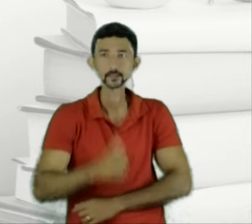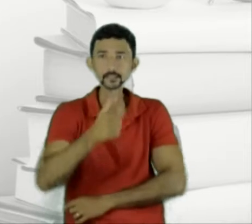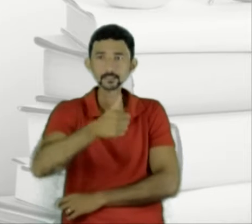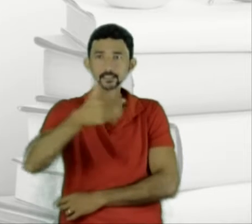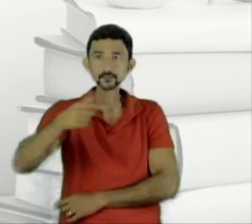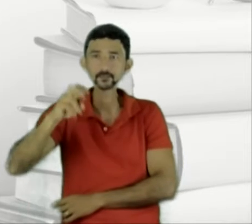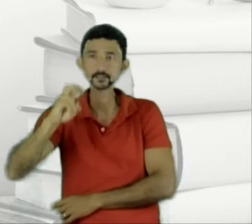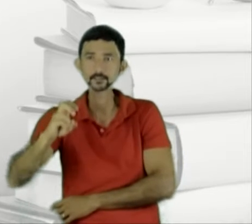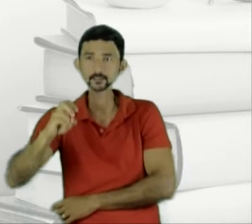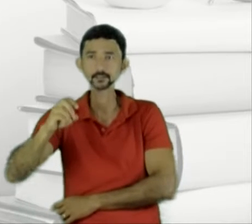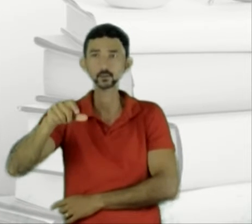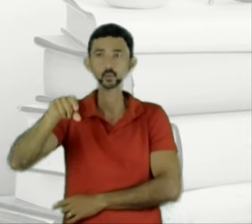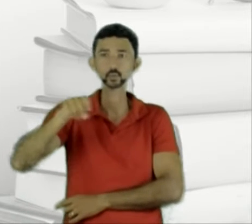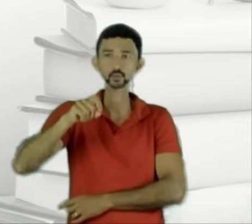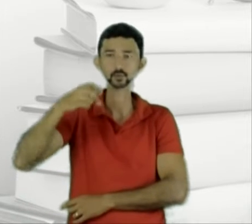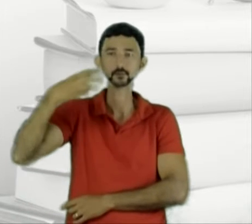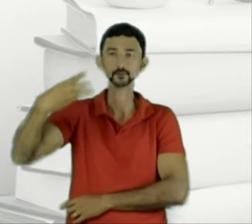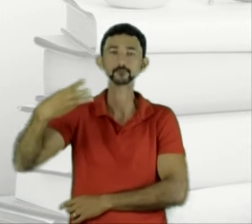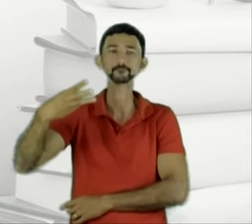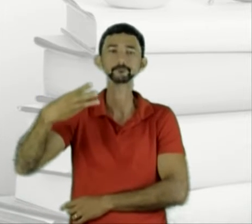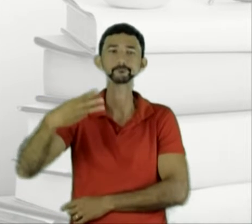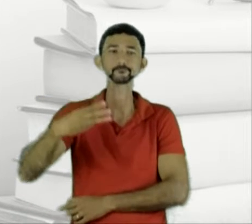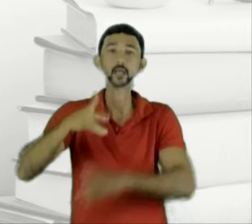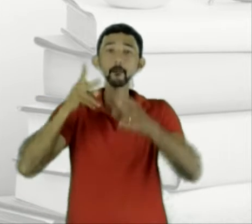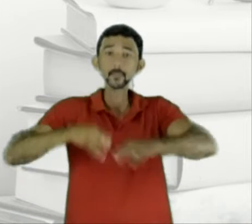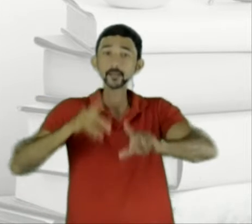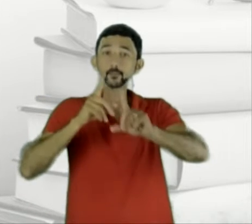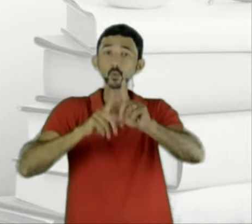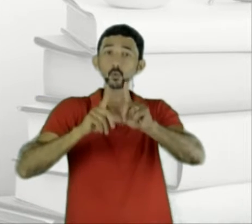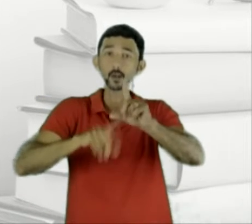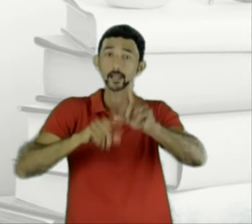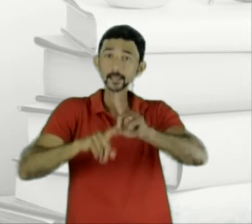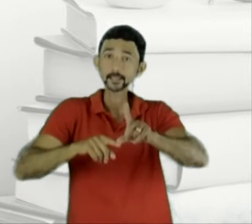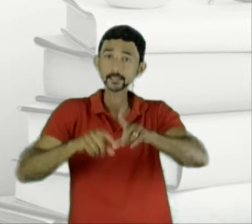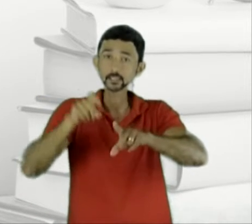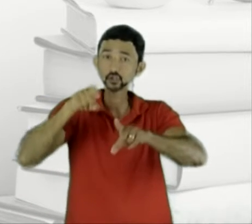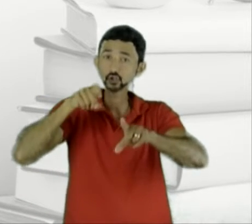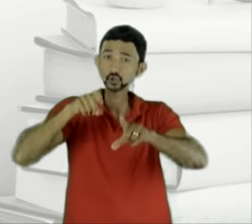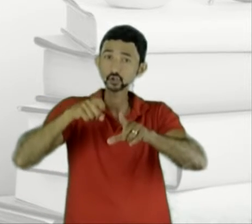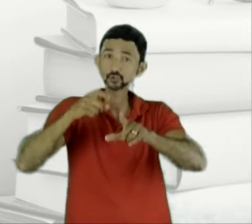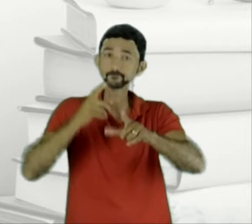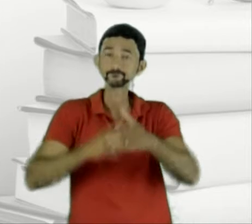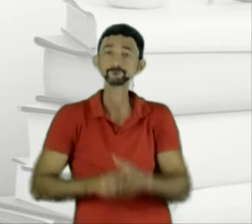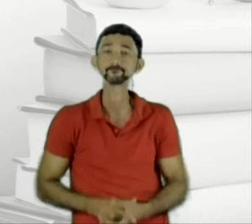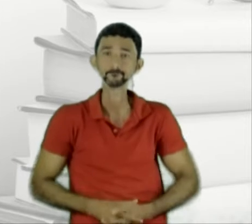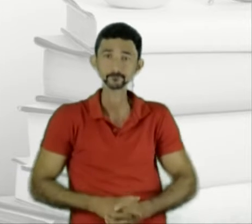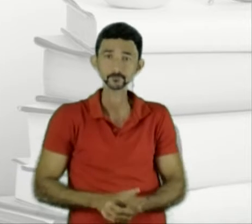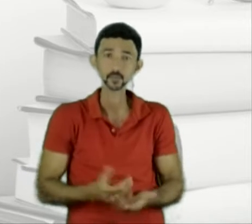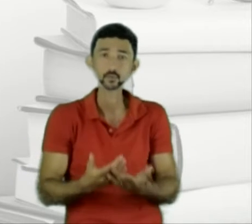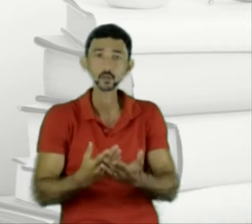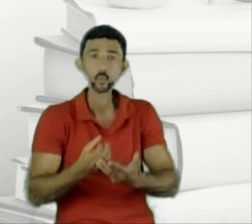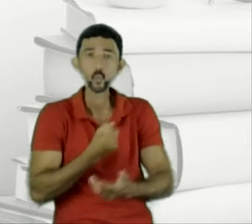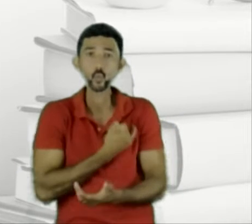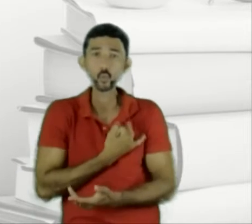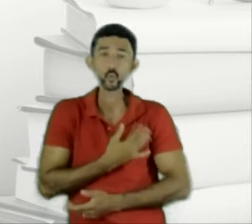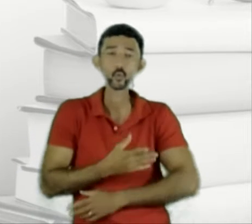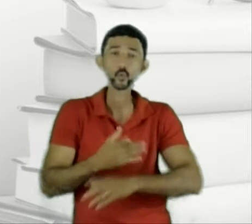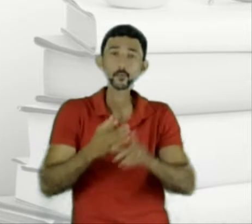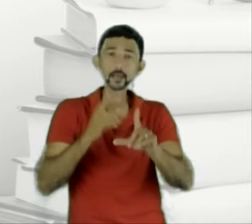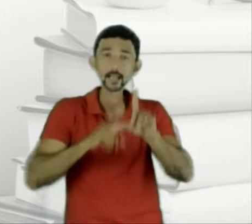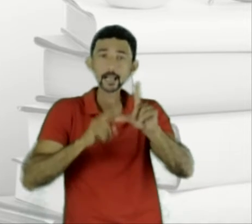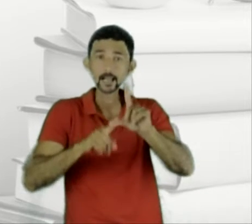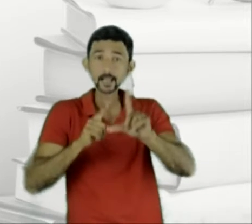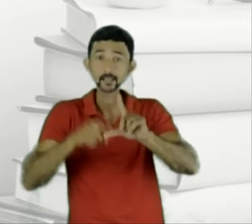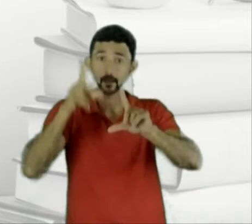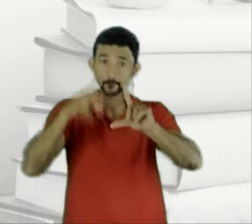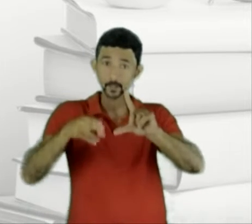apresentam a mesma parte literal. Por essa razão, são chamados de monômios semelhantes ou termos